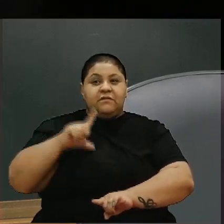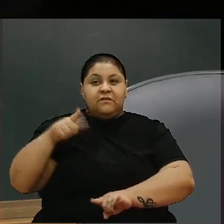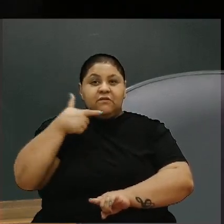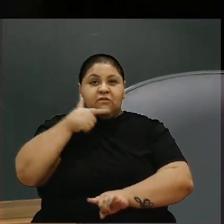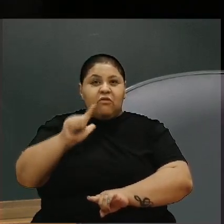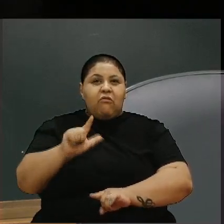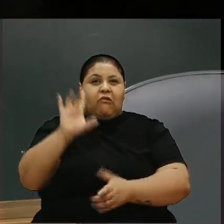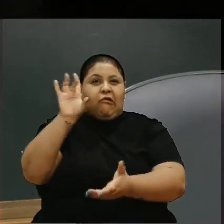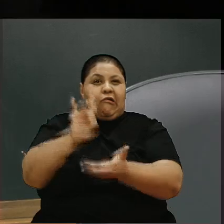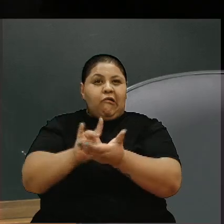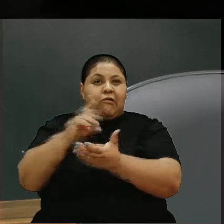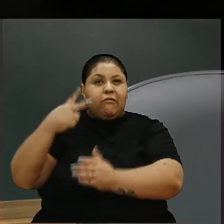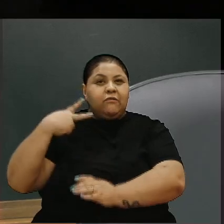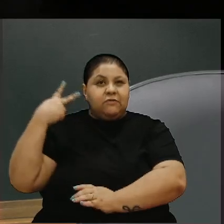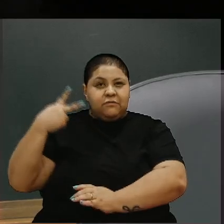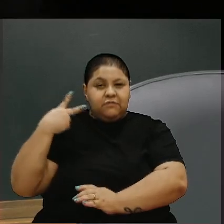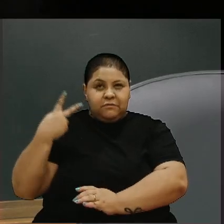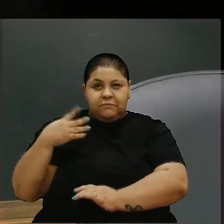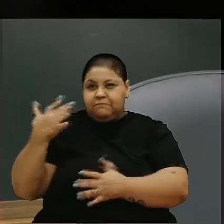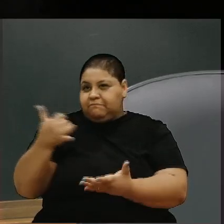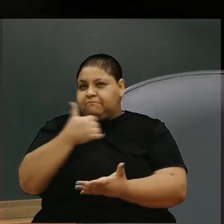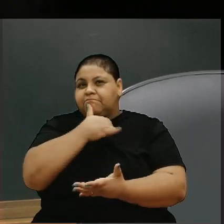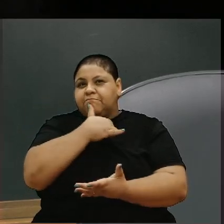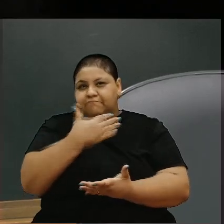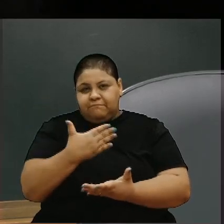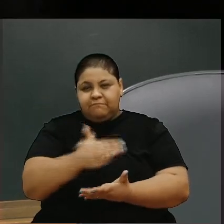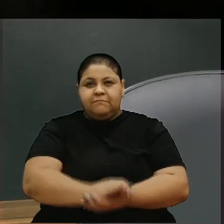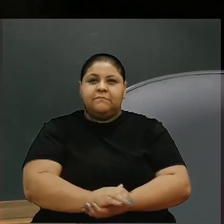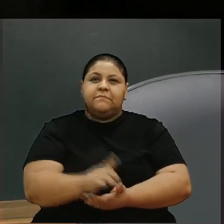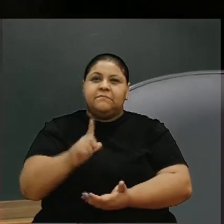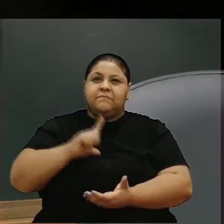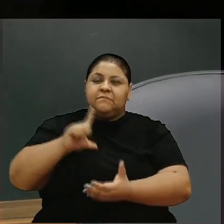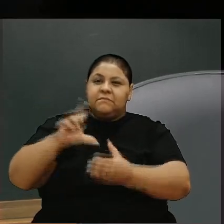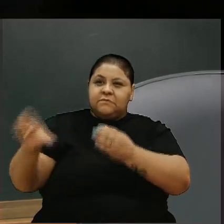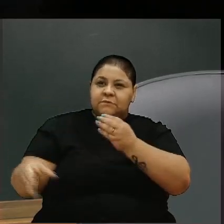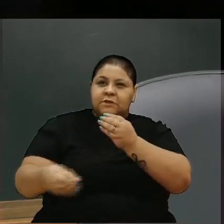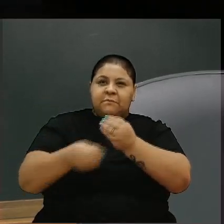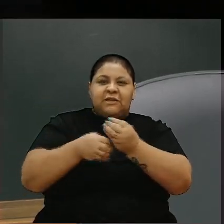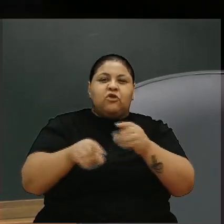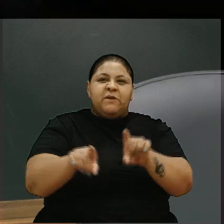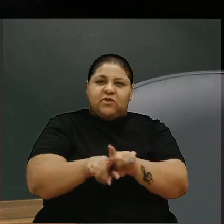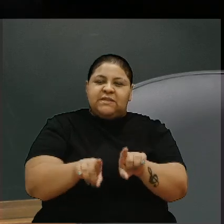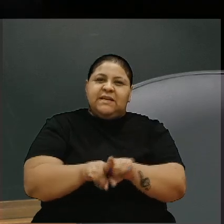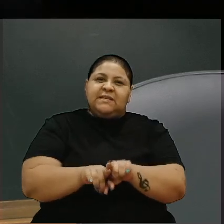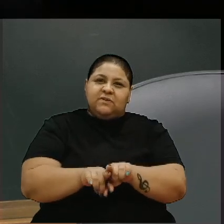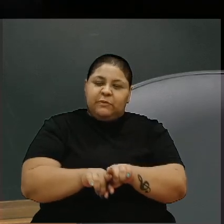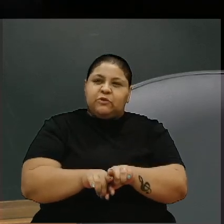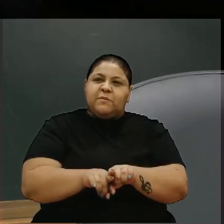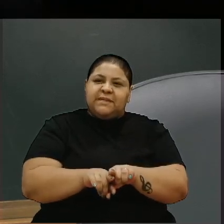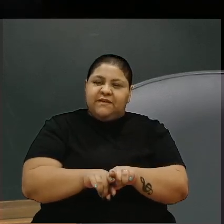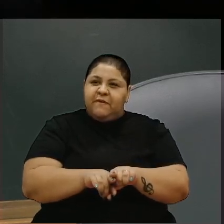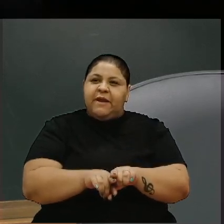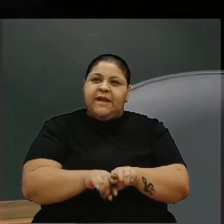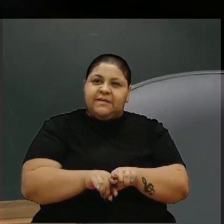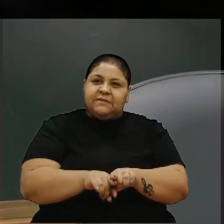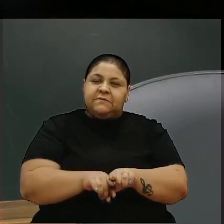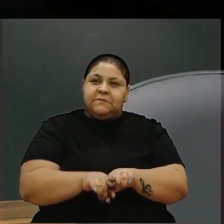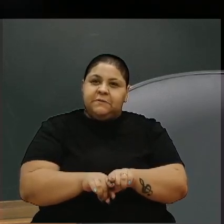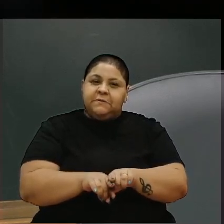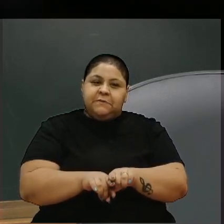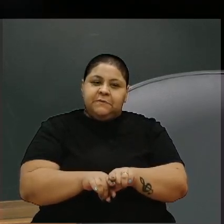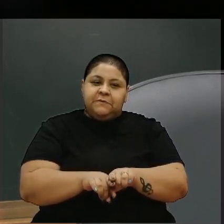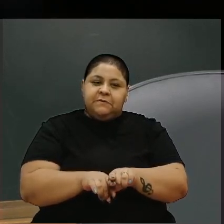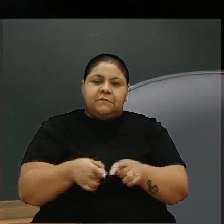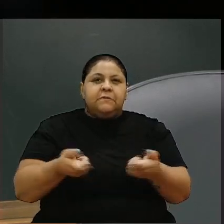conseguindo efetivar a política. Infelizmente, quando tem emenda parlamentar e aplicação, independente da contrapartida,